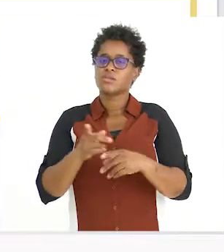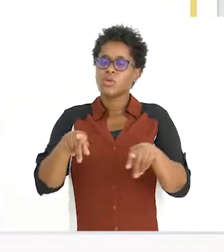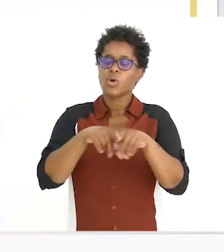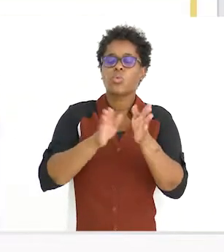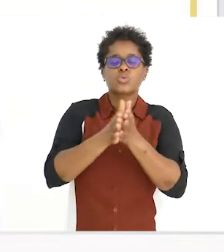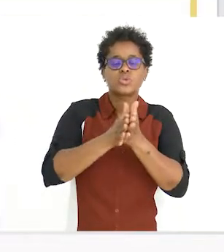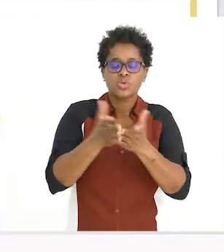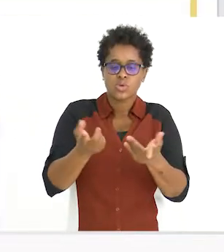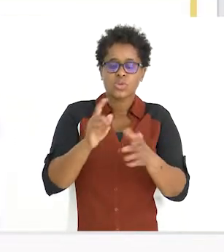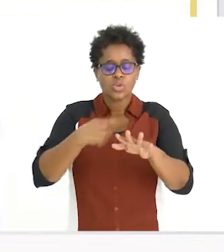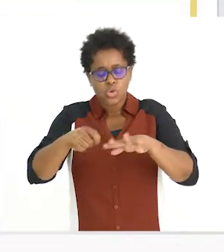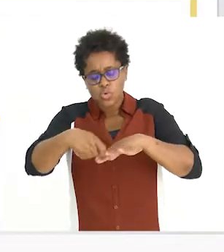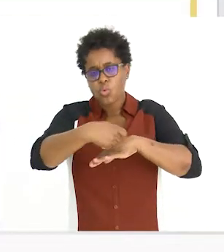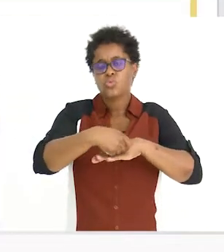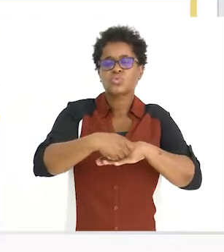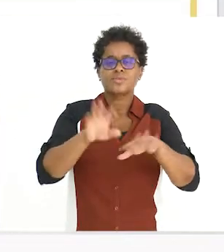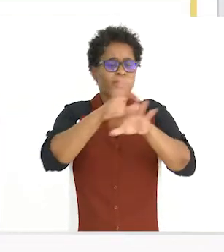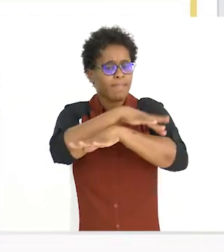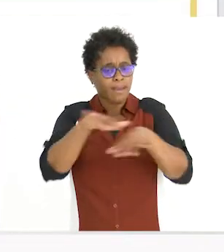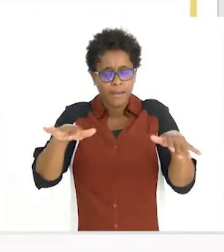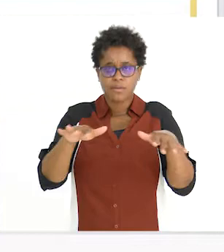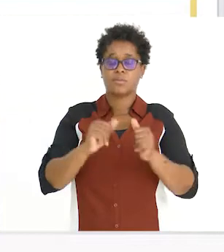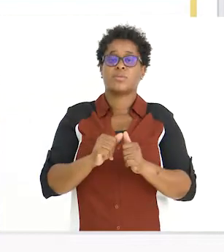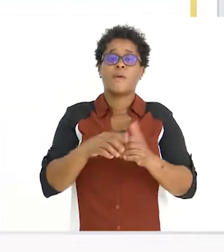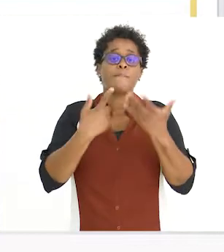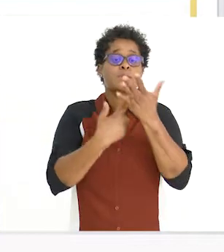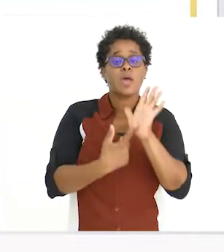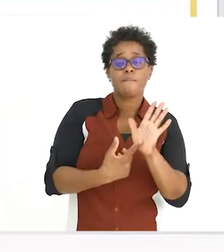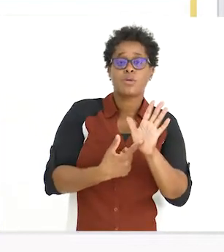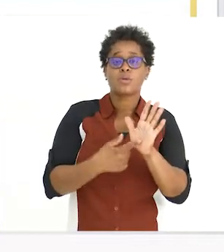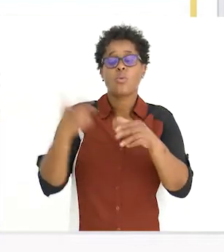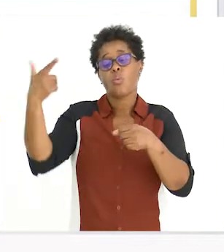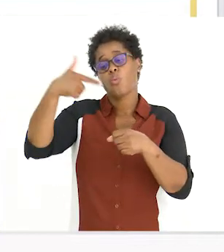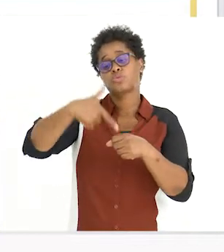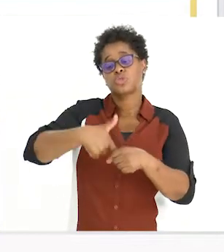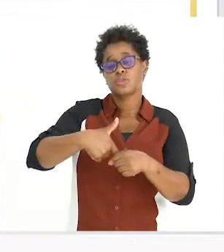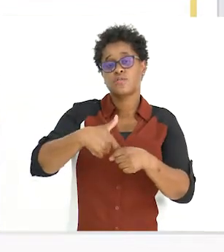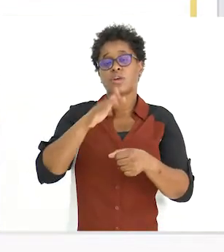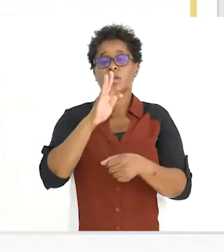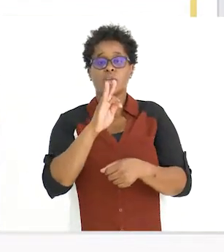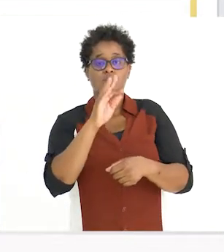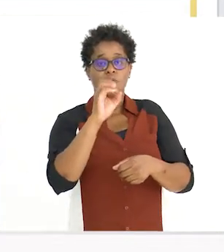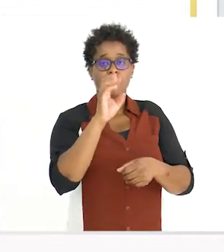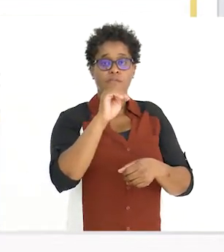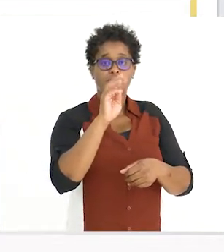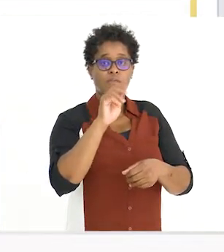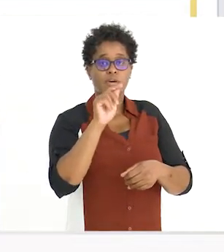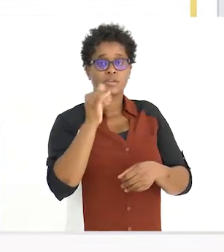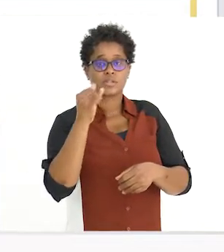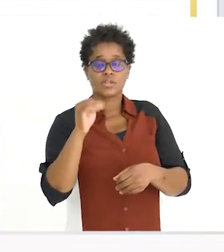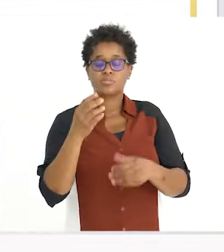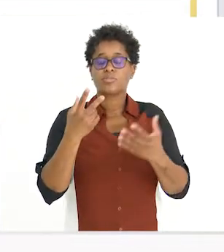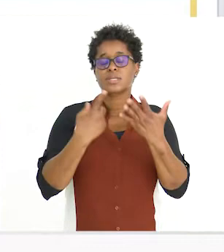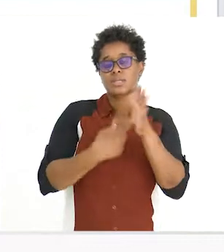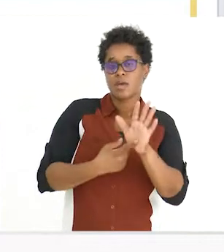de recursos que se esgotarão, como, por exemplo, os combustíveis fósseis. Por exemplo, petróleo,